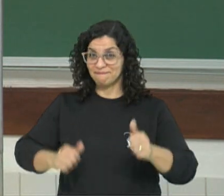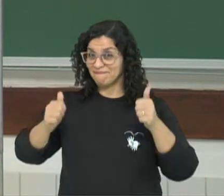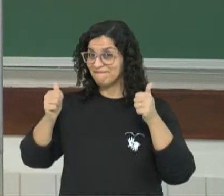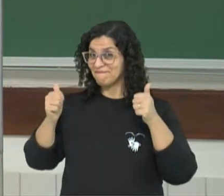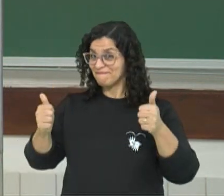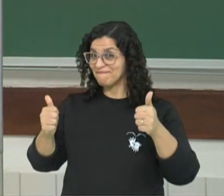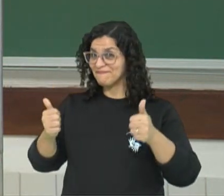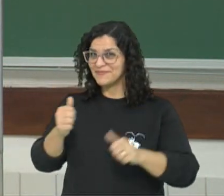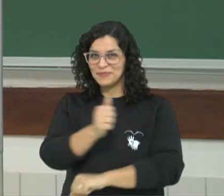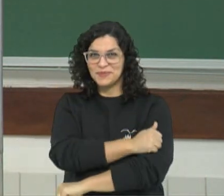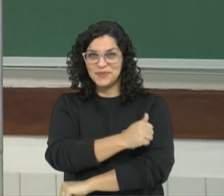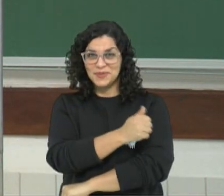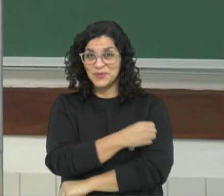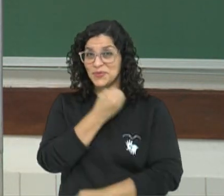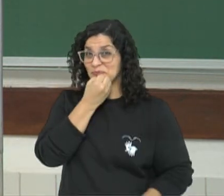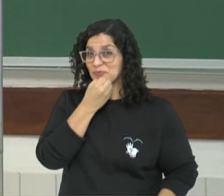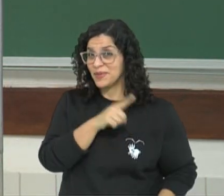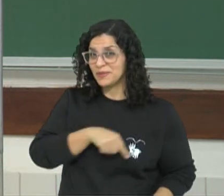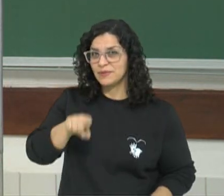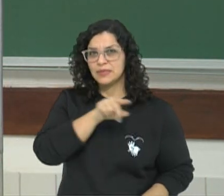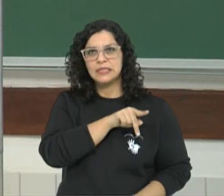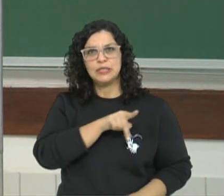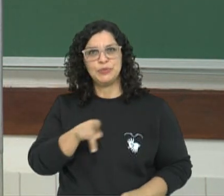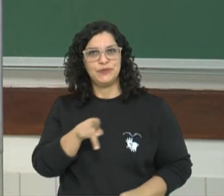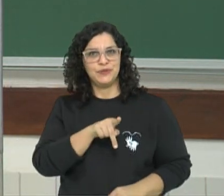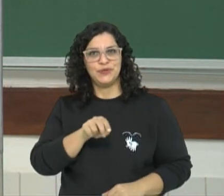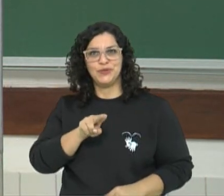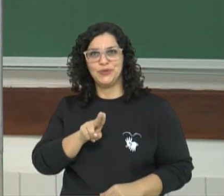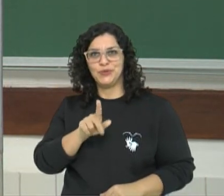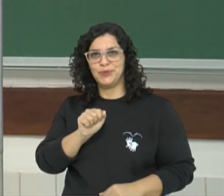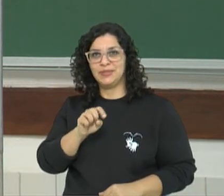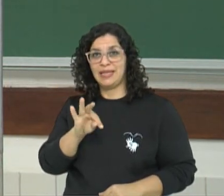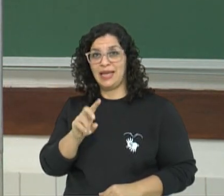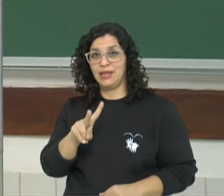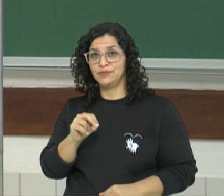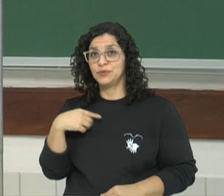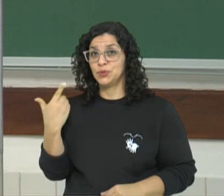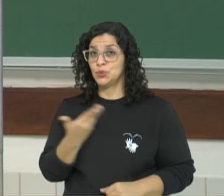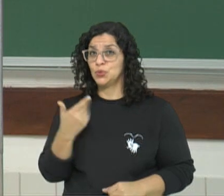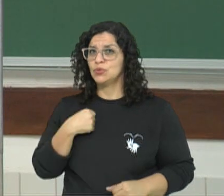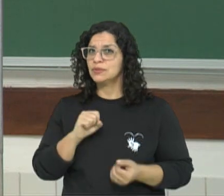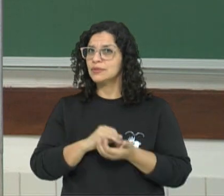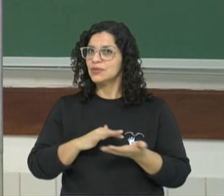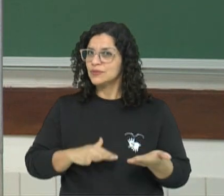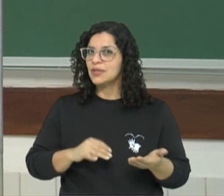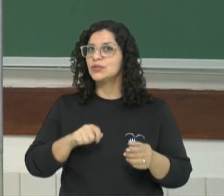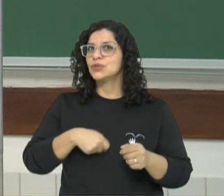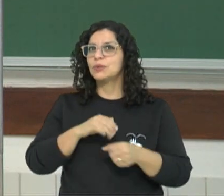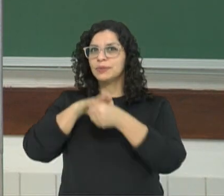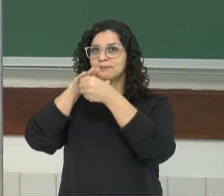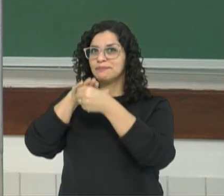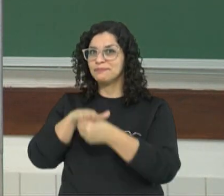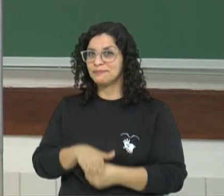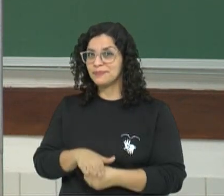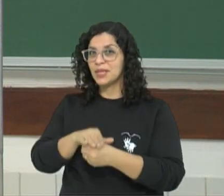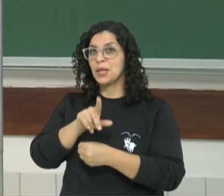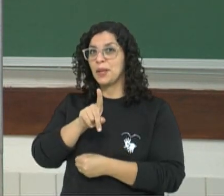Fala, meus queridos, tudo bem com vocês? Quem está falando aqui é o professor Gustavo e hoje nós vamos fazer alguns exercícios sobre